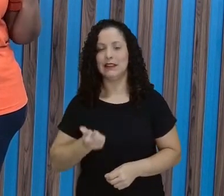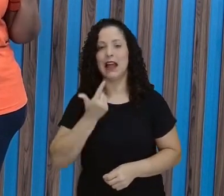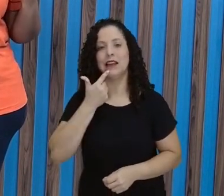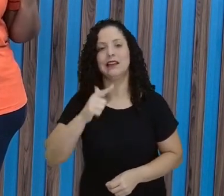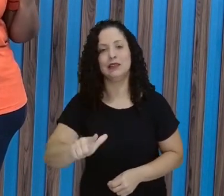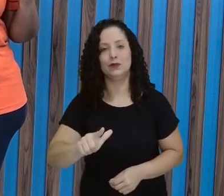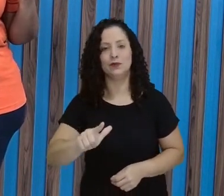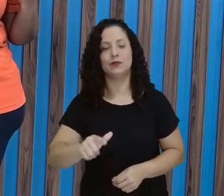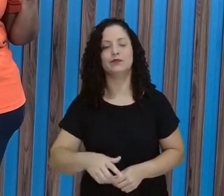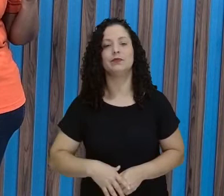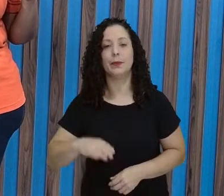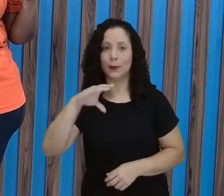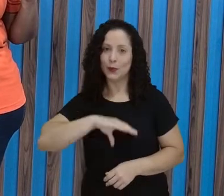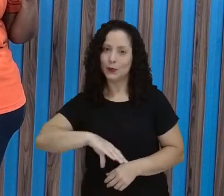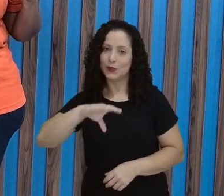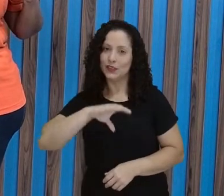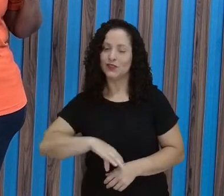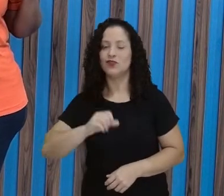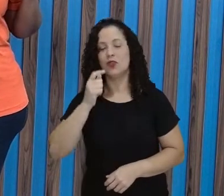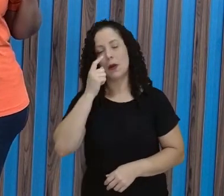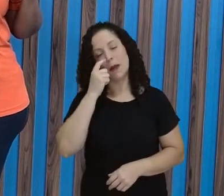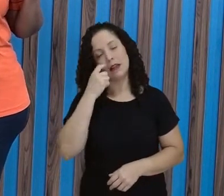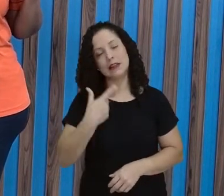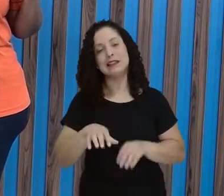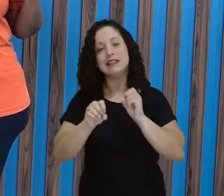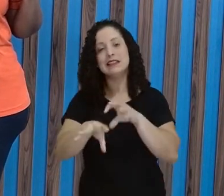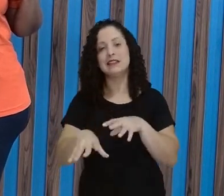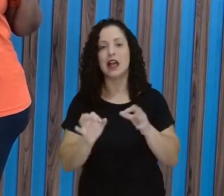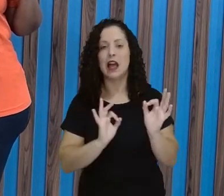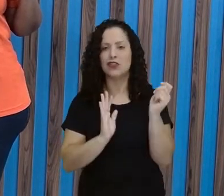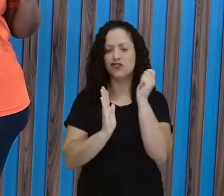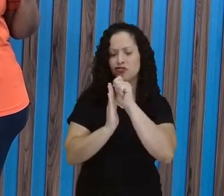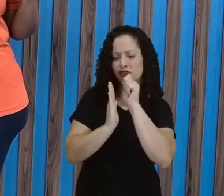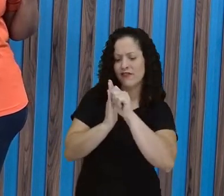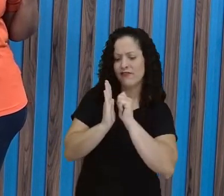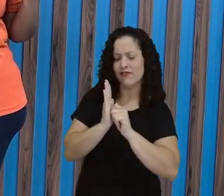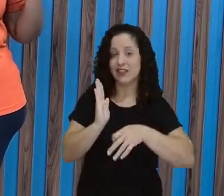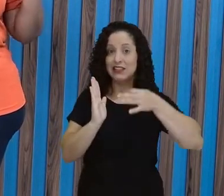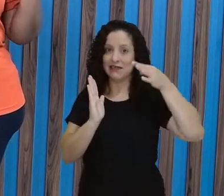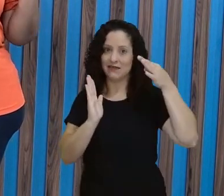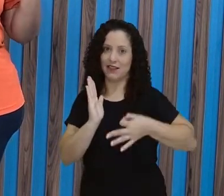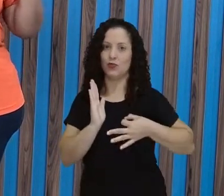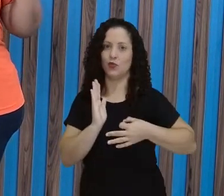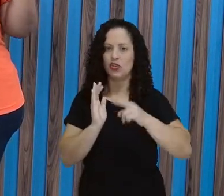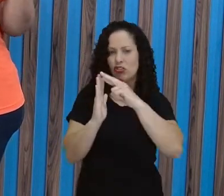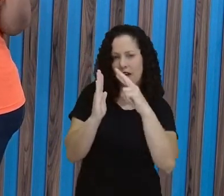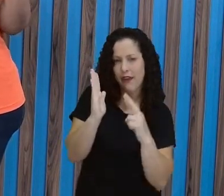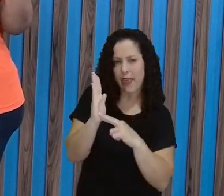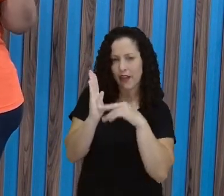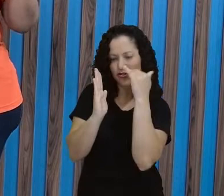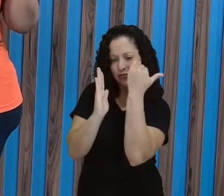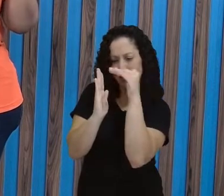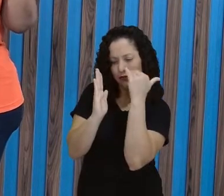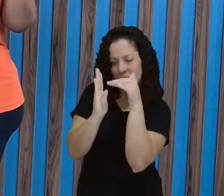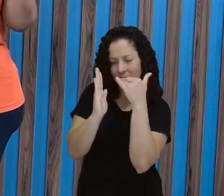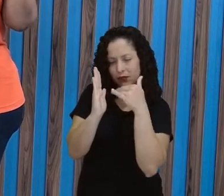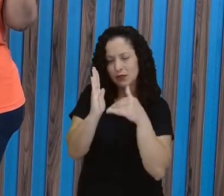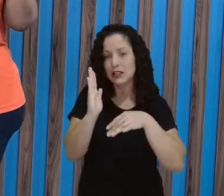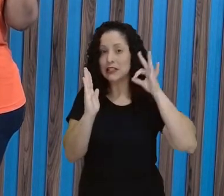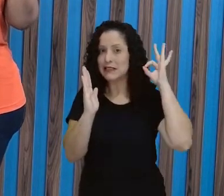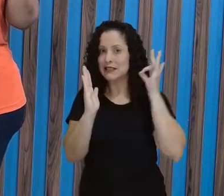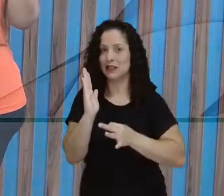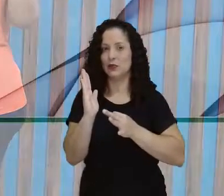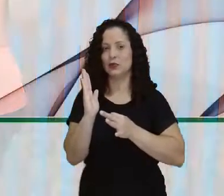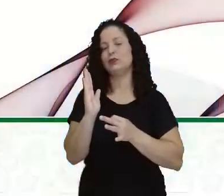A ortografia ensina a escrever corretamente as palavras. Esse corretamente é